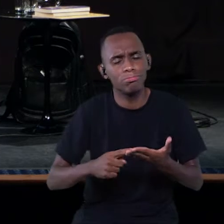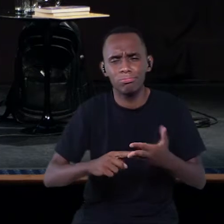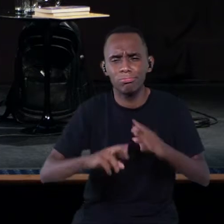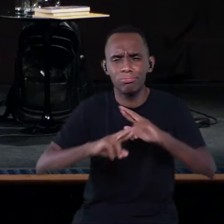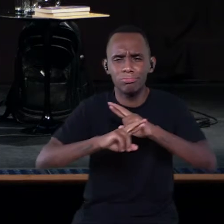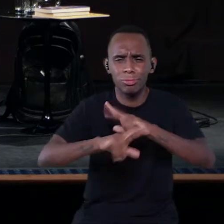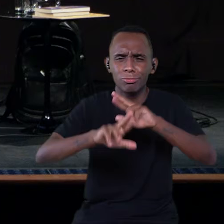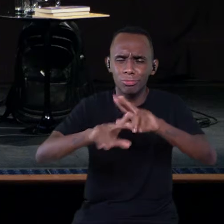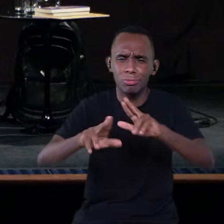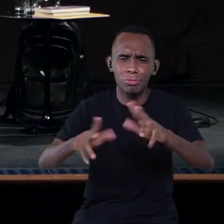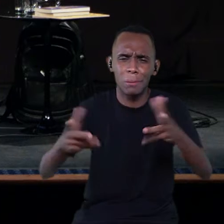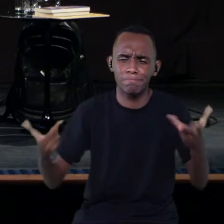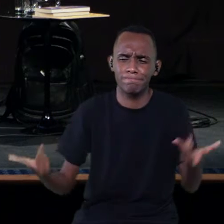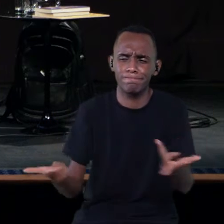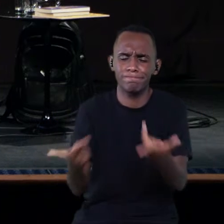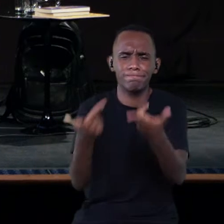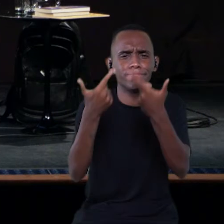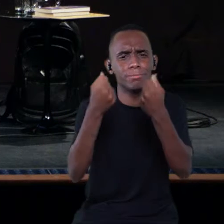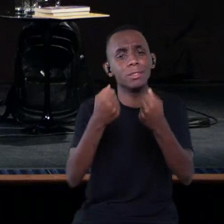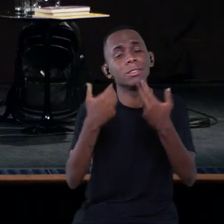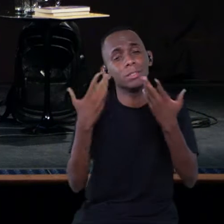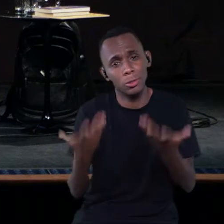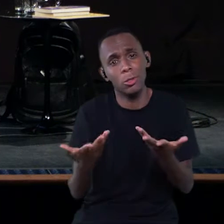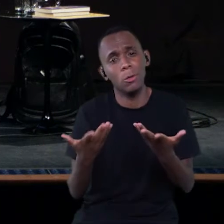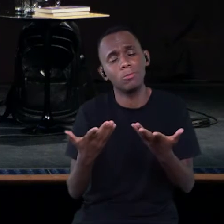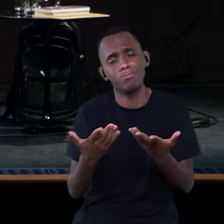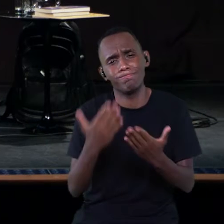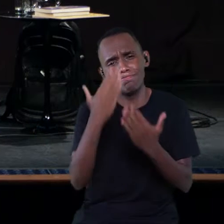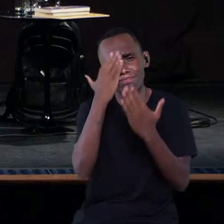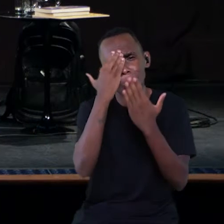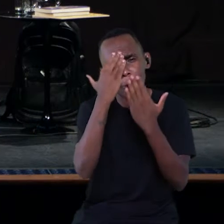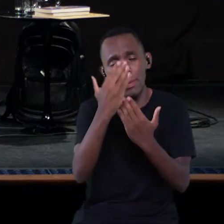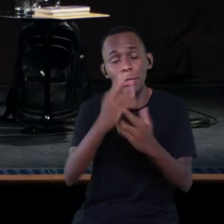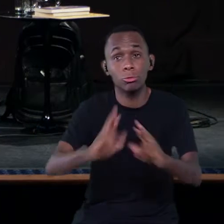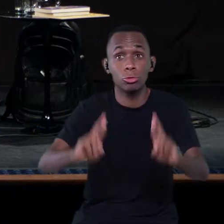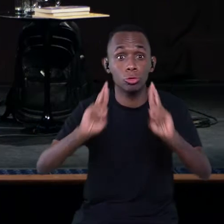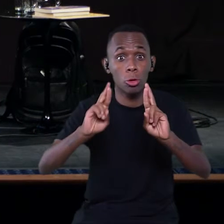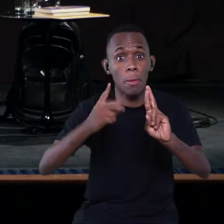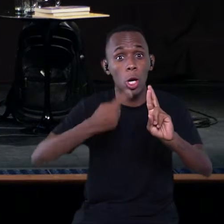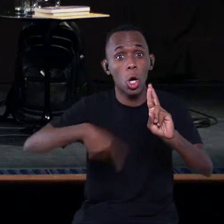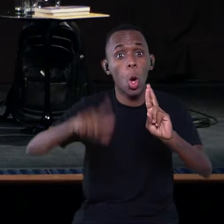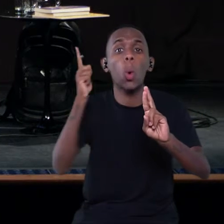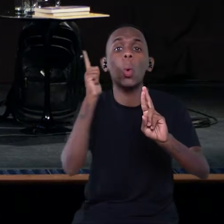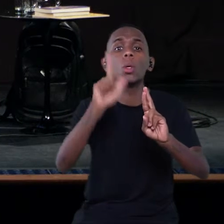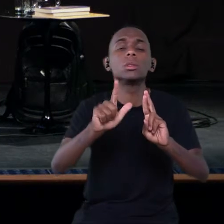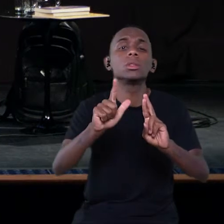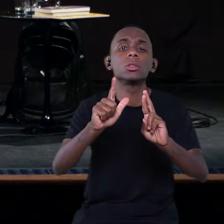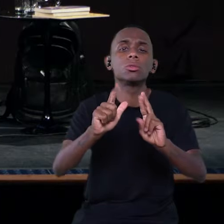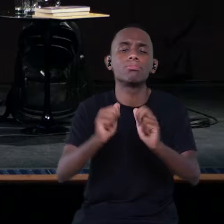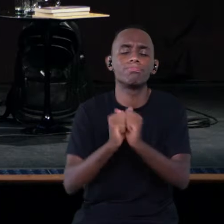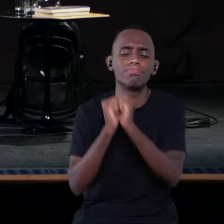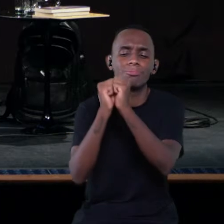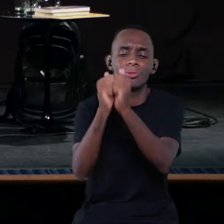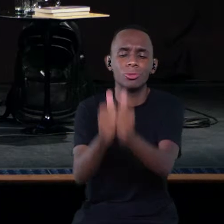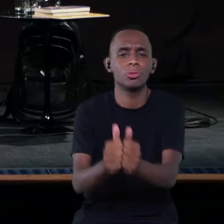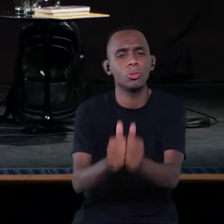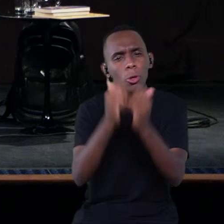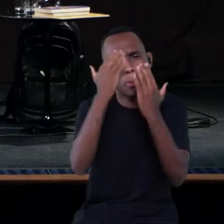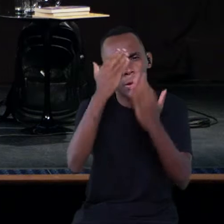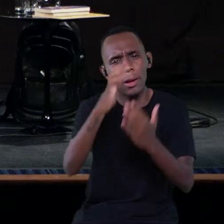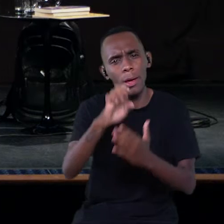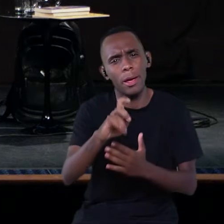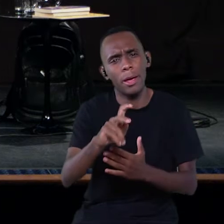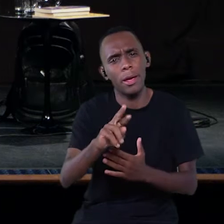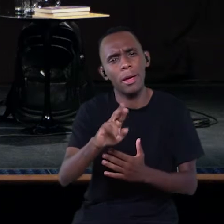Gonçalo Tavares e tanta gente. Então, prezo muito aqui essa unidade. Espero que a gente consiga aí continuar um bocado aqui, viu? Obrigado,